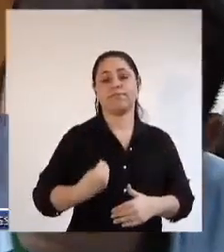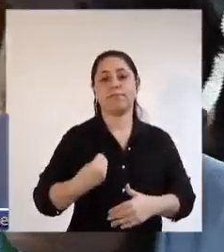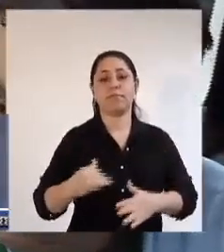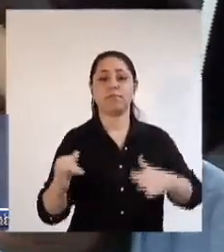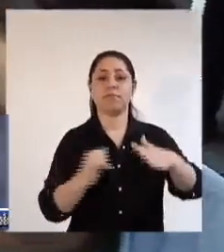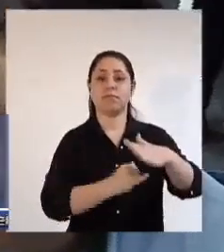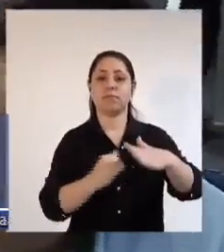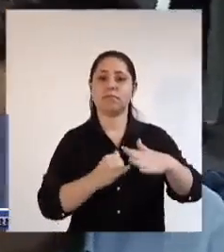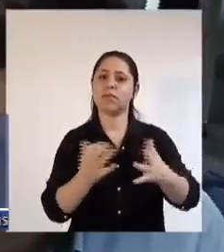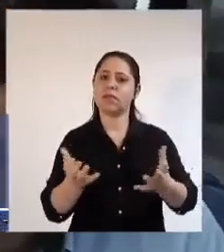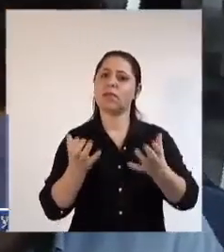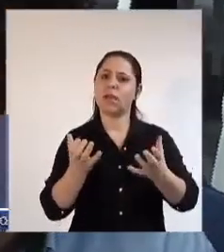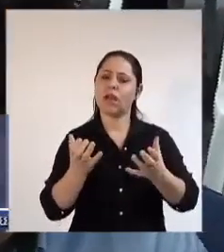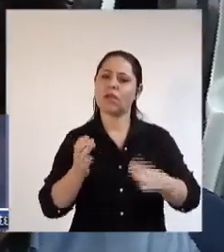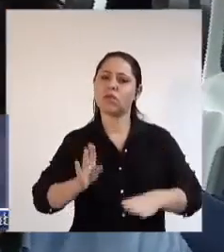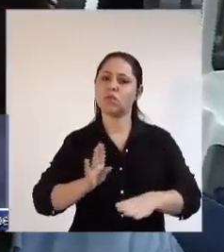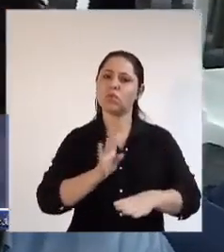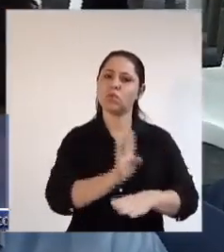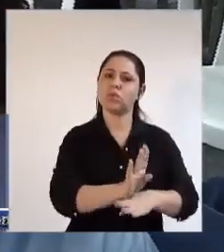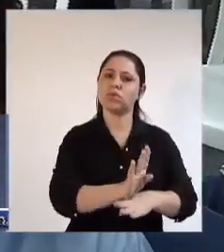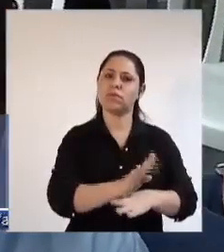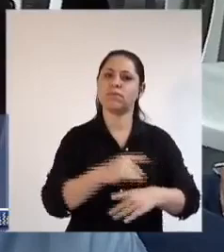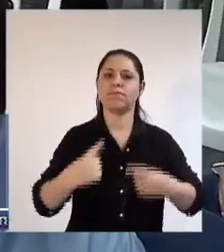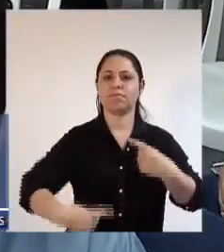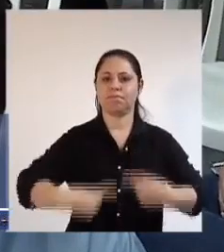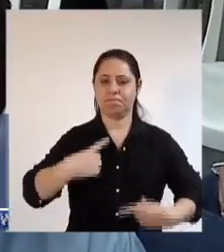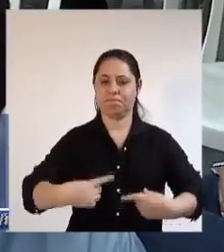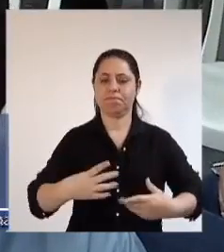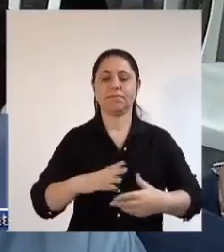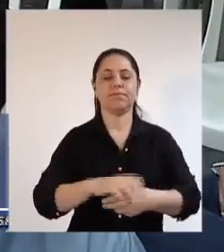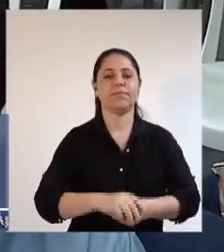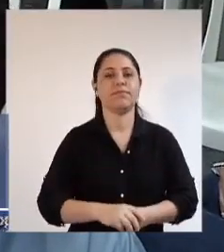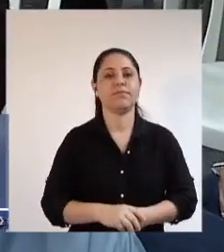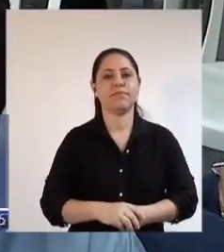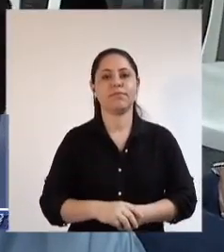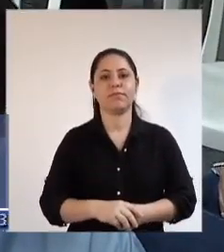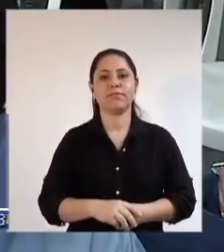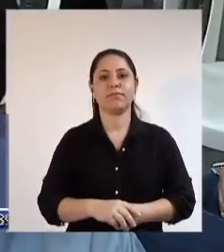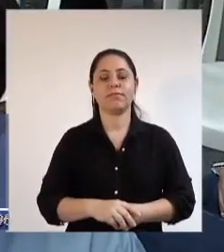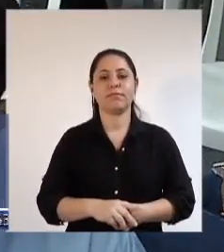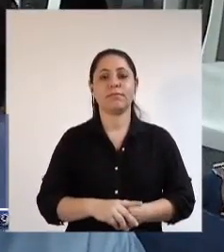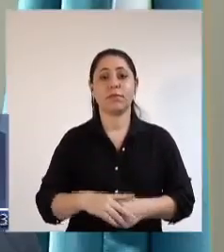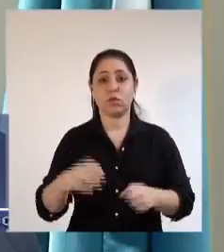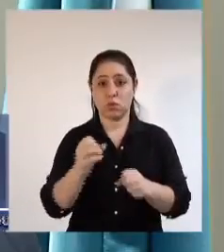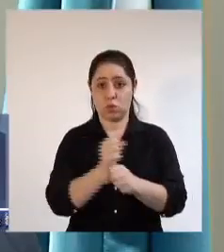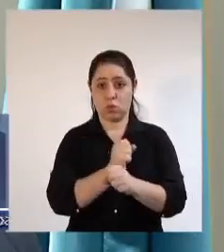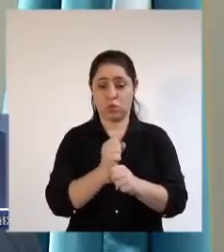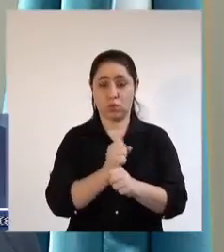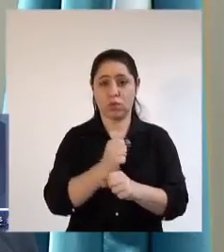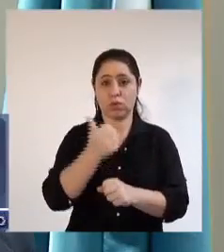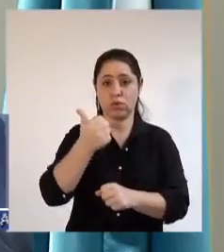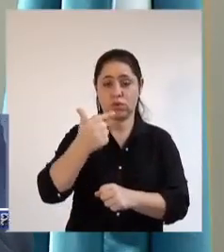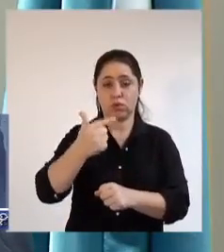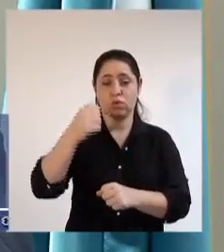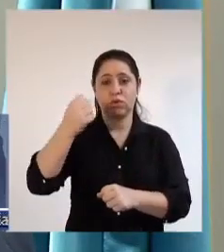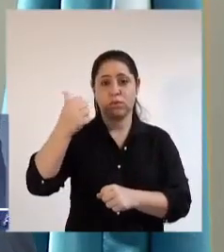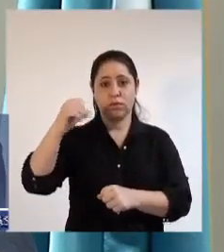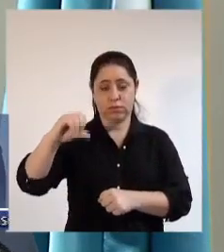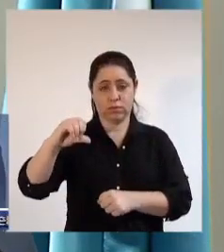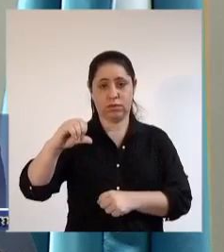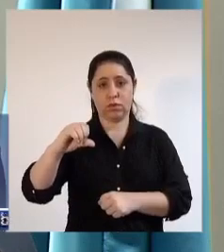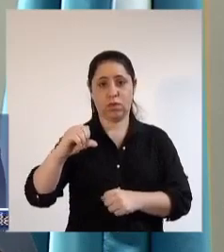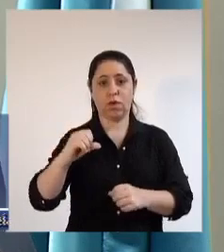que querem contra oe para esse debate então esse ano a assembléia legislativa nessa